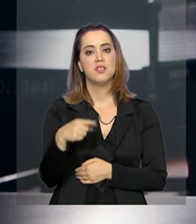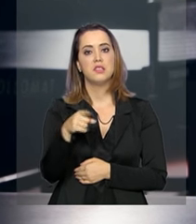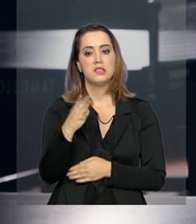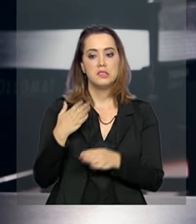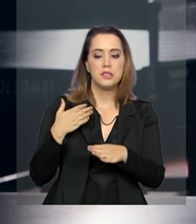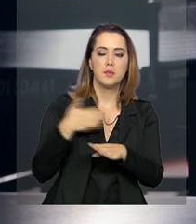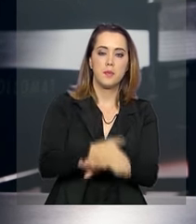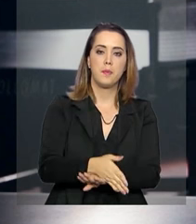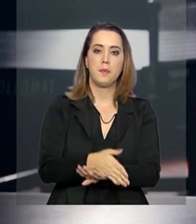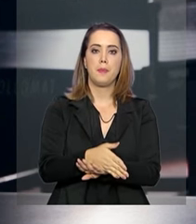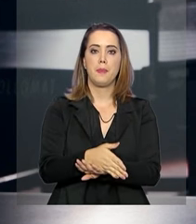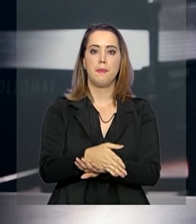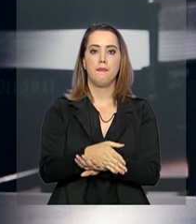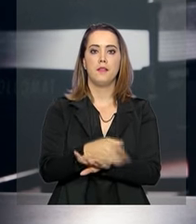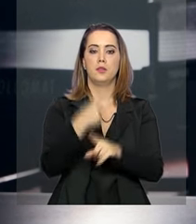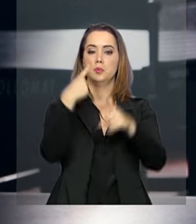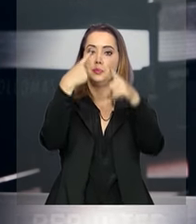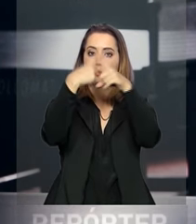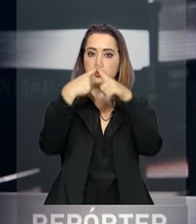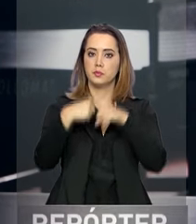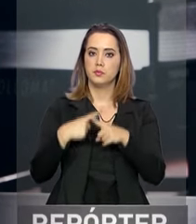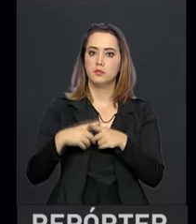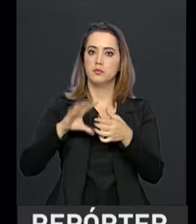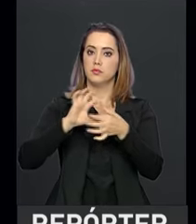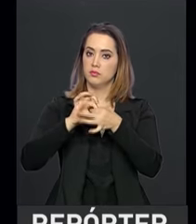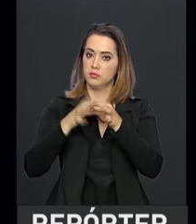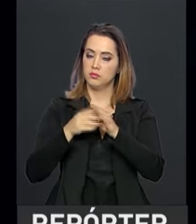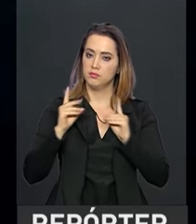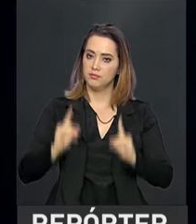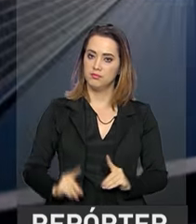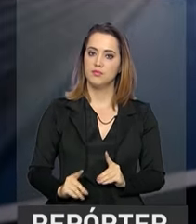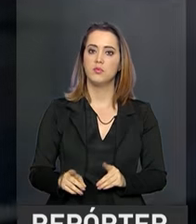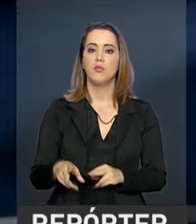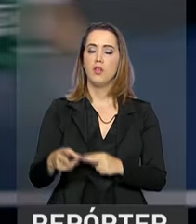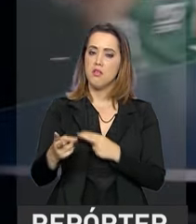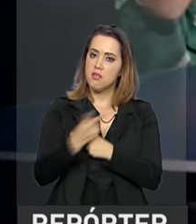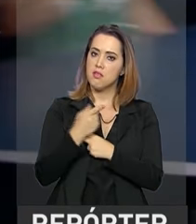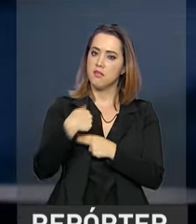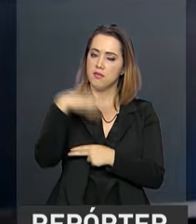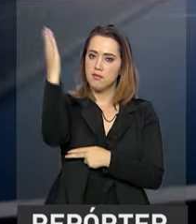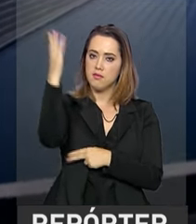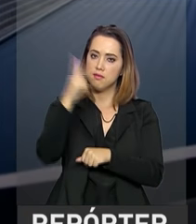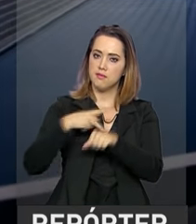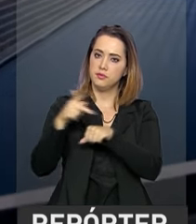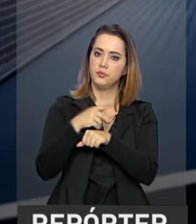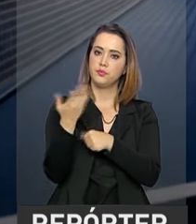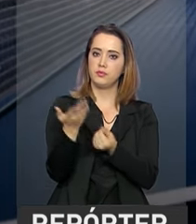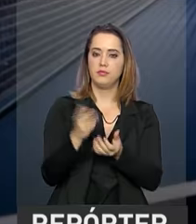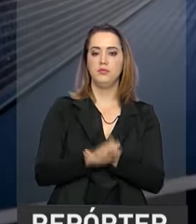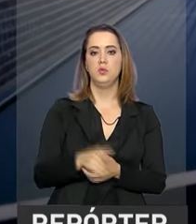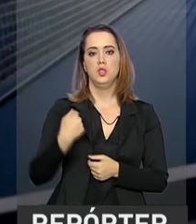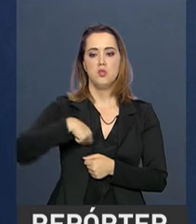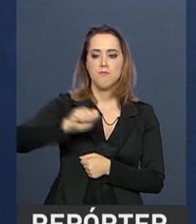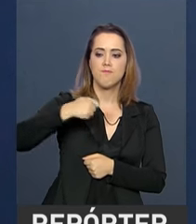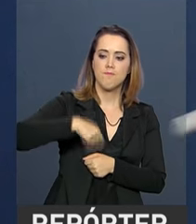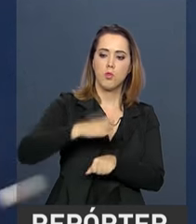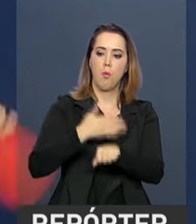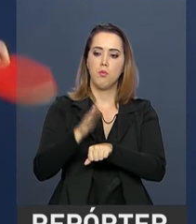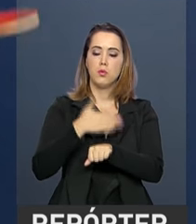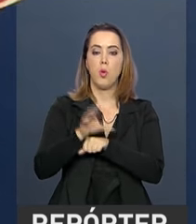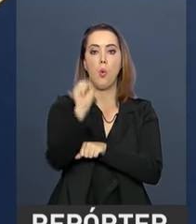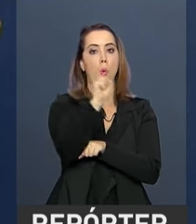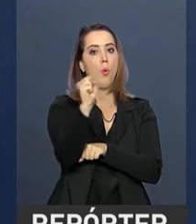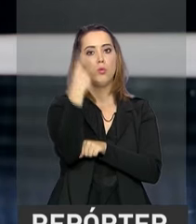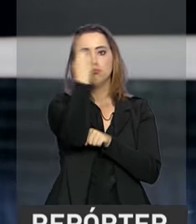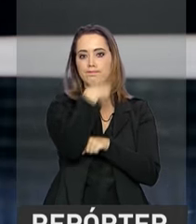participar de jogos paralímpicos e defender meu país a gente treinando praticamente 8